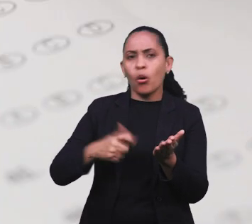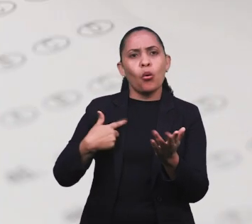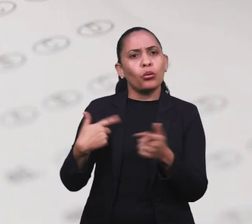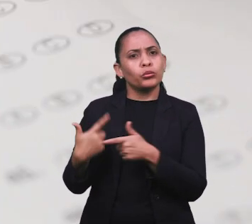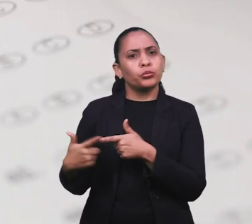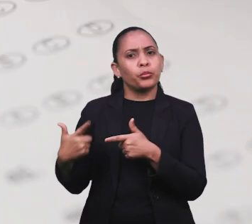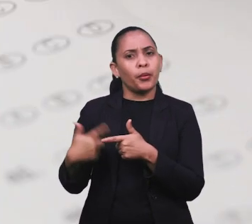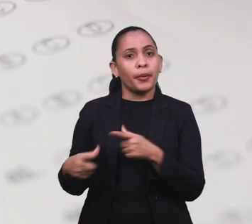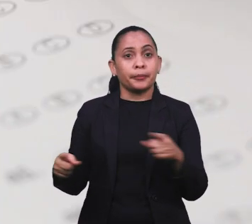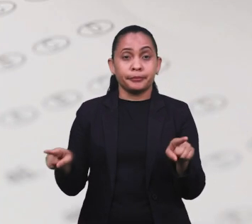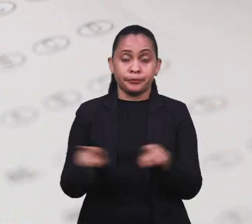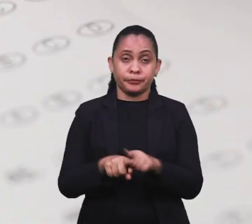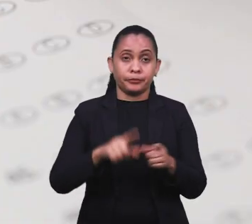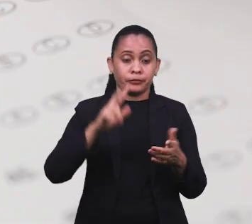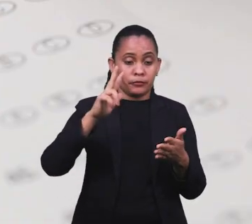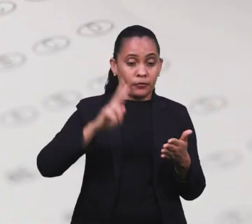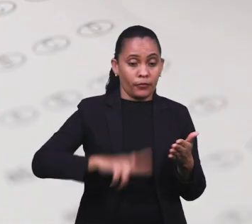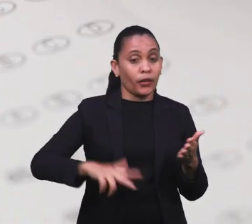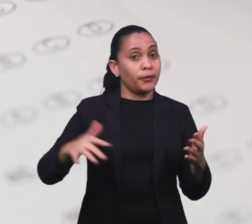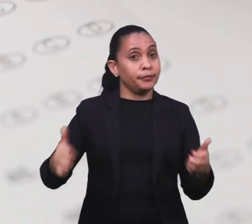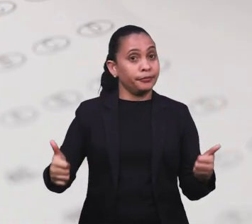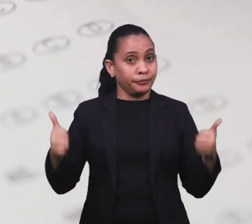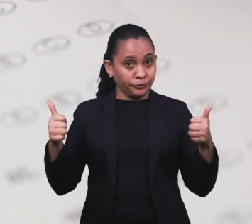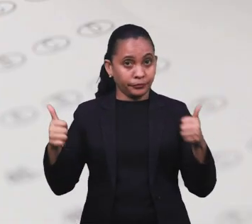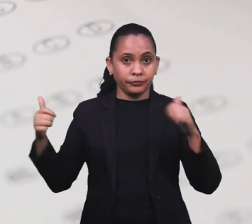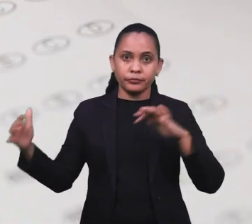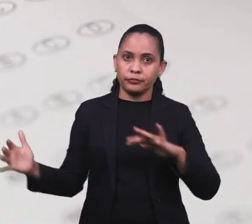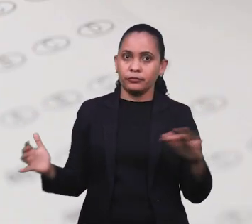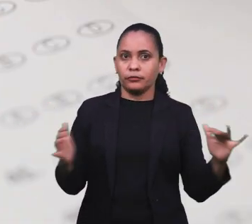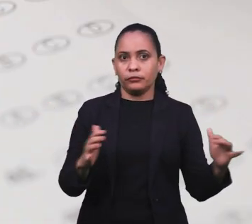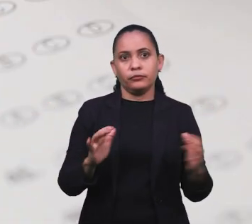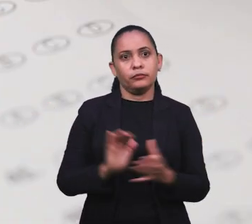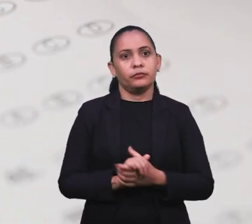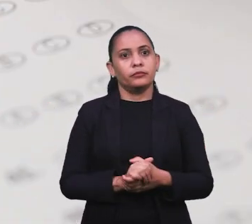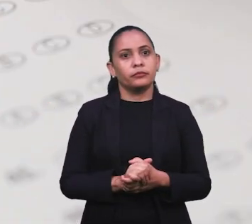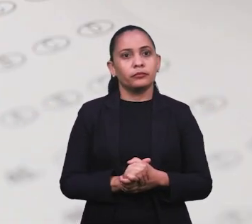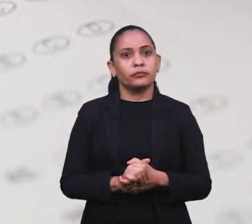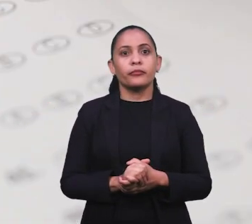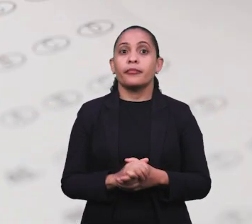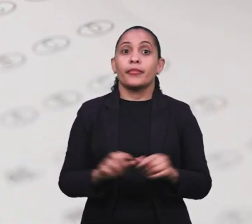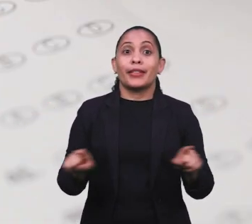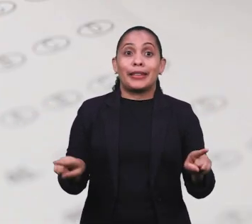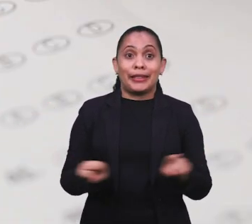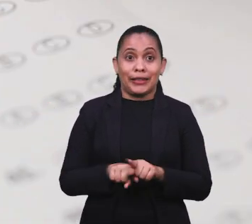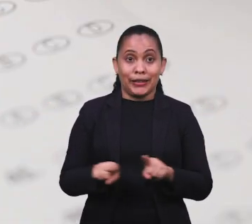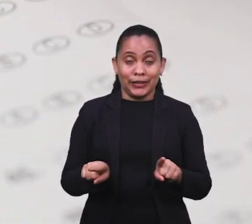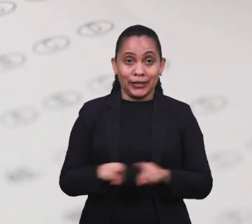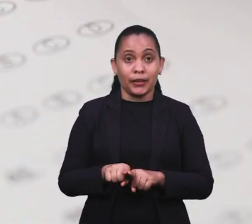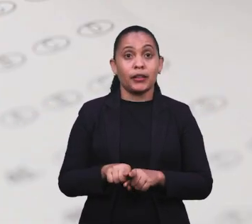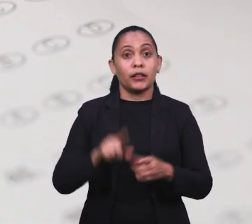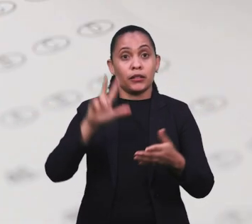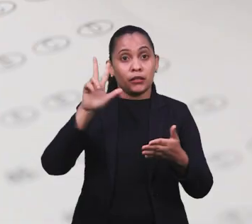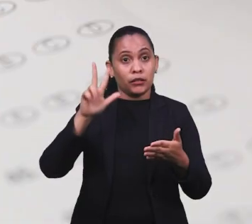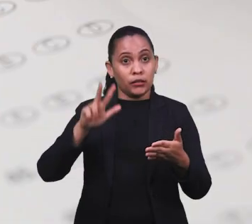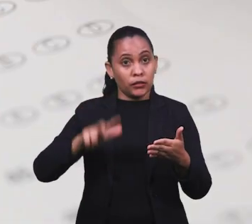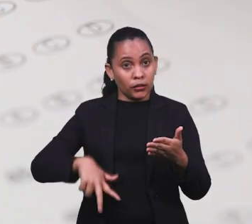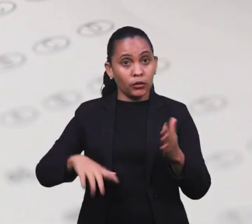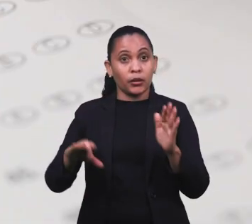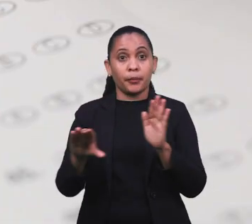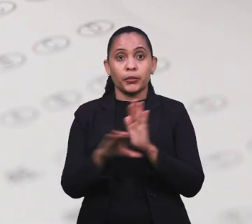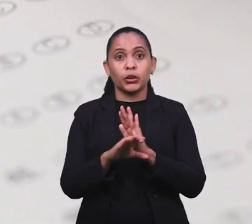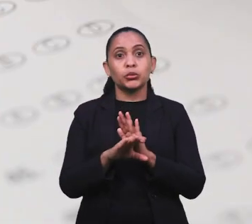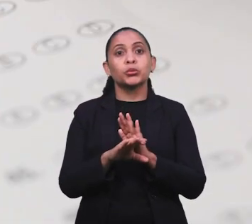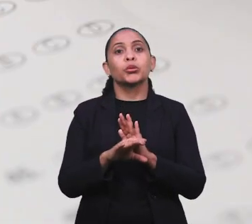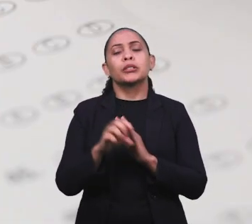resolver problemas e a leitura vai ser beneficiada por causa disso, tá? Regra prática, lê um